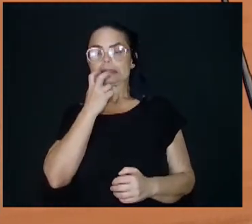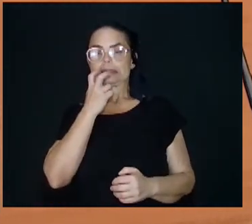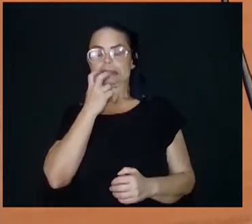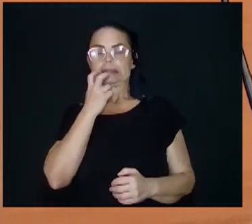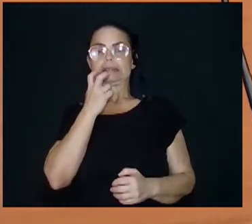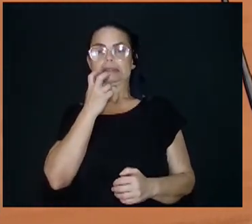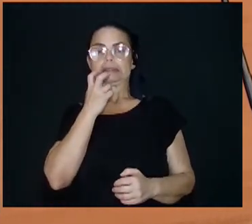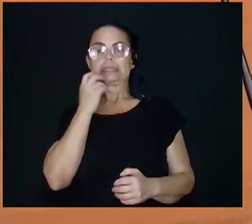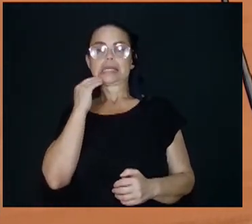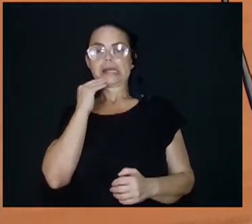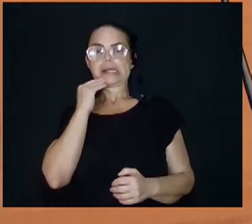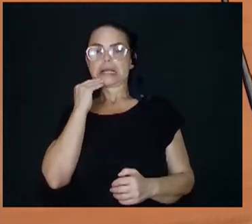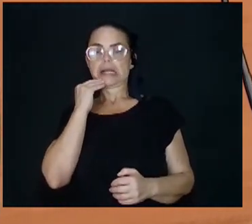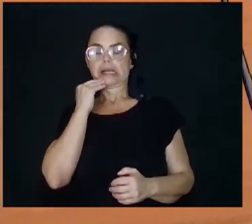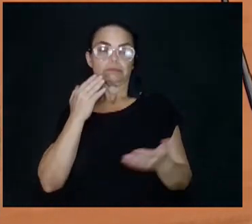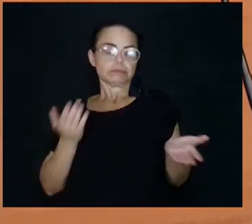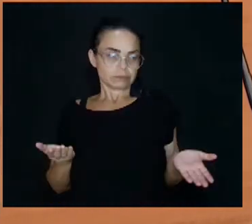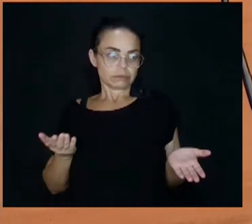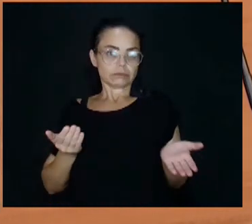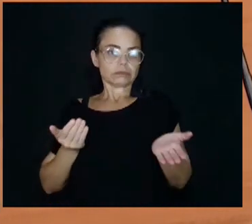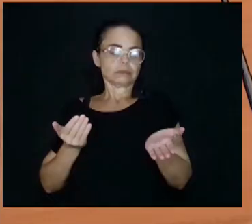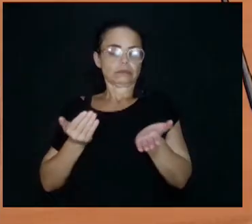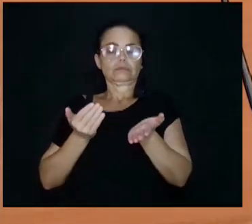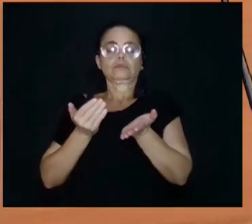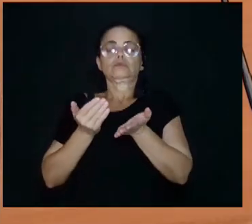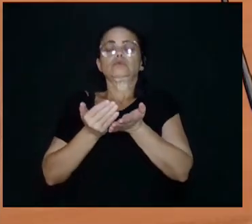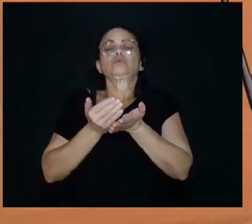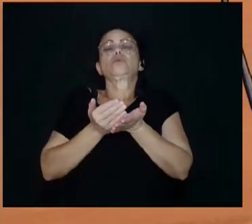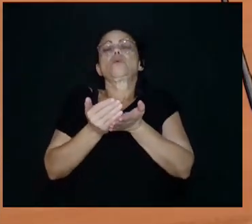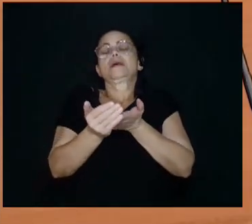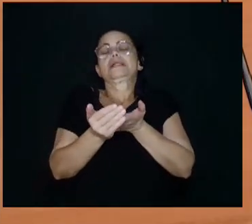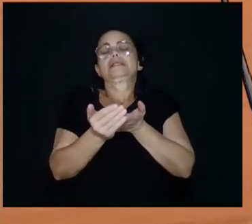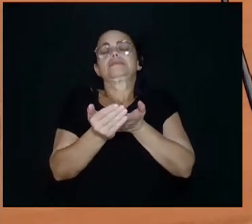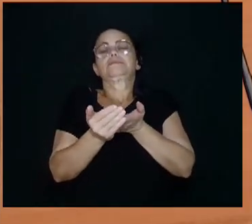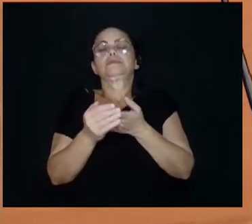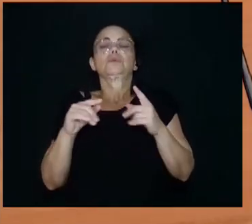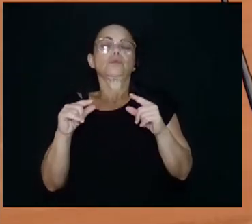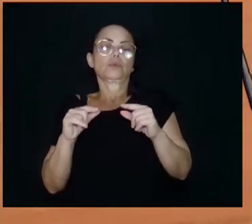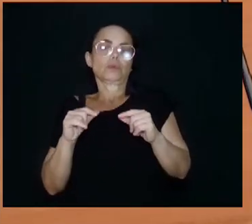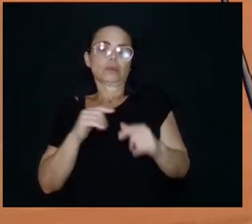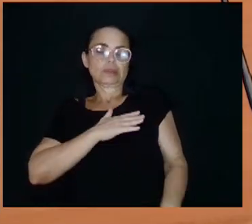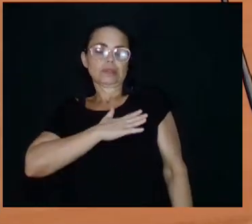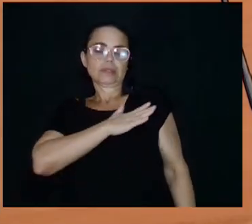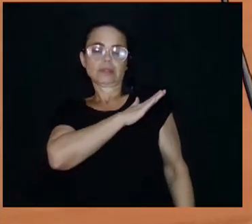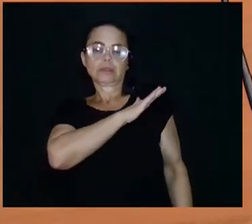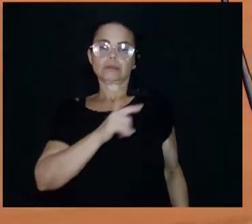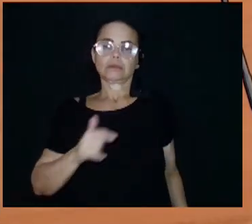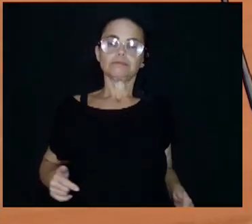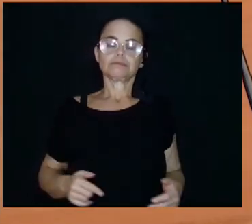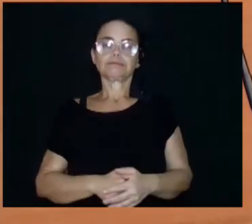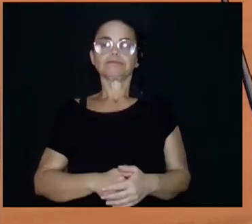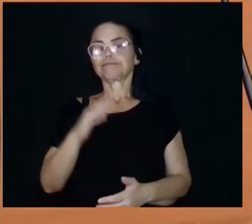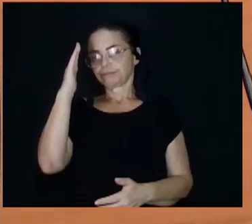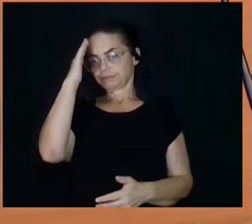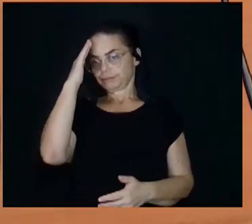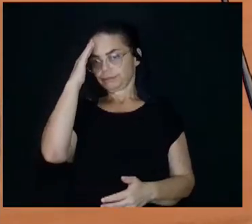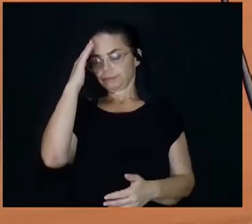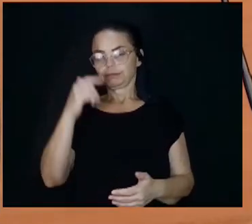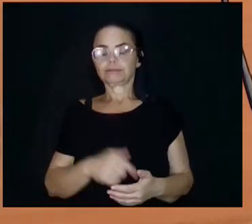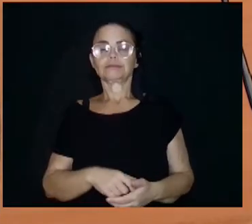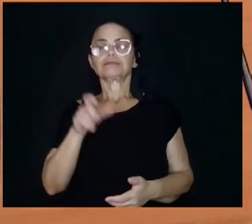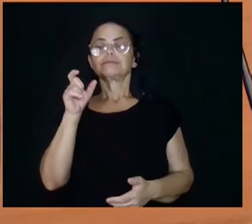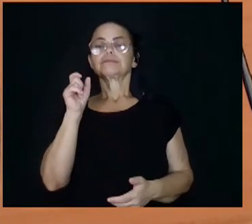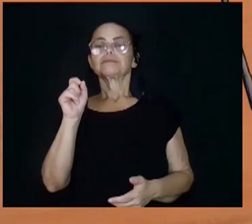X da questão com relação à diminuição do preconceito e a compreensão do que realmente é a gagueira para quem gagueja.